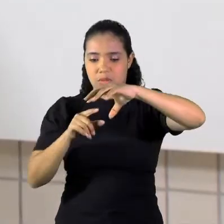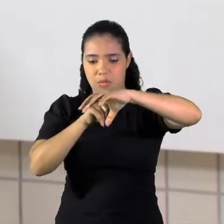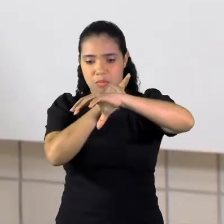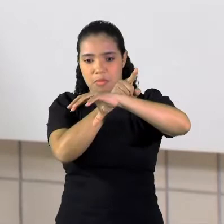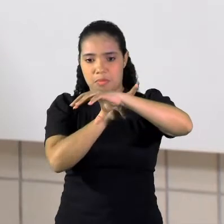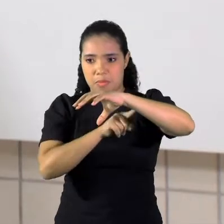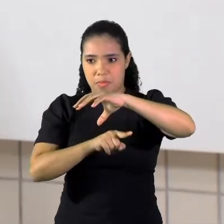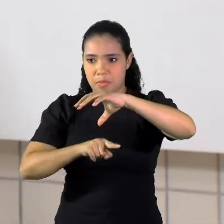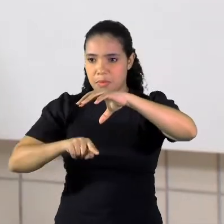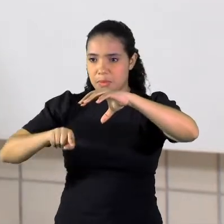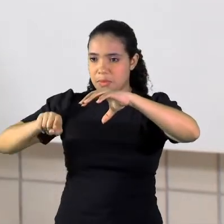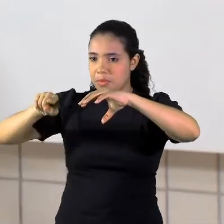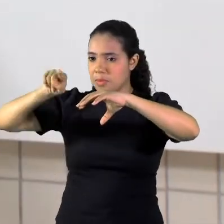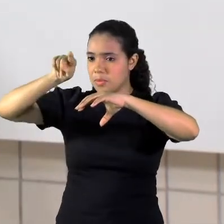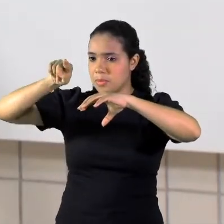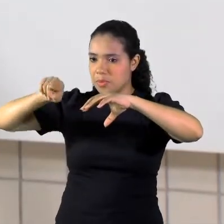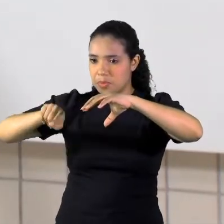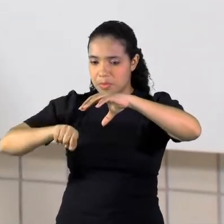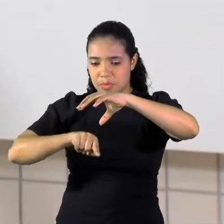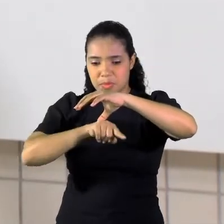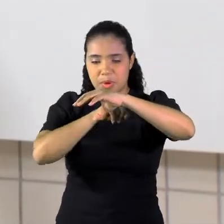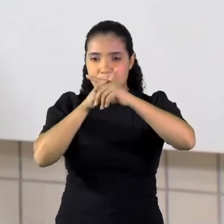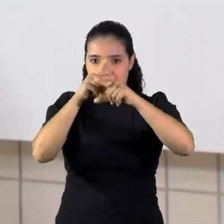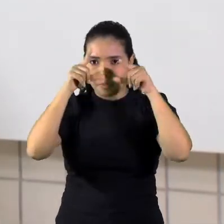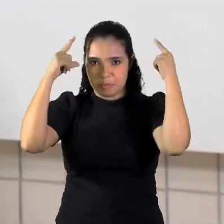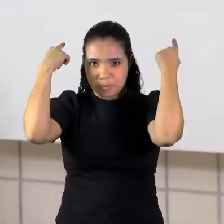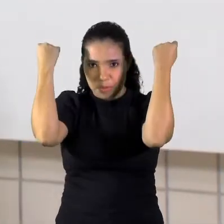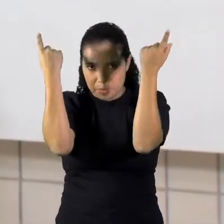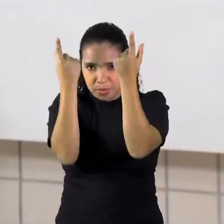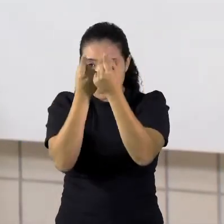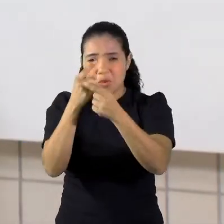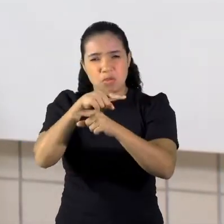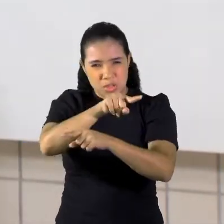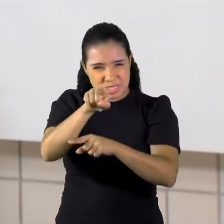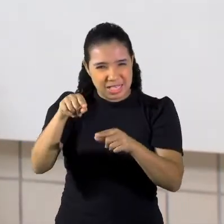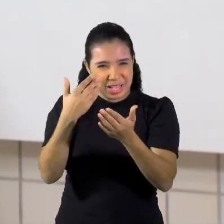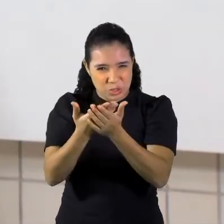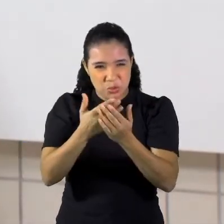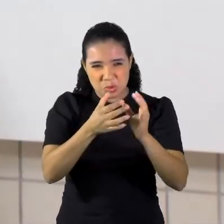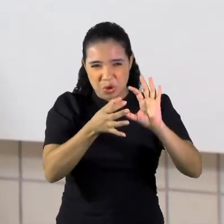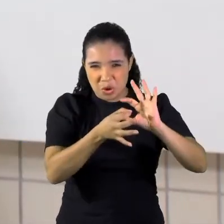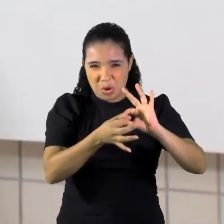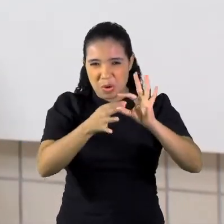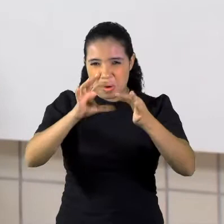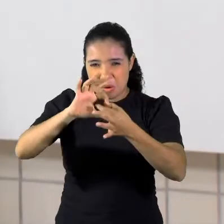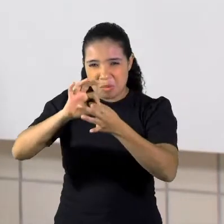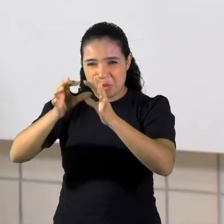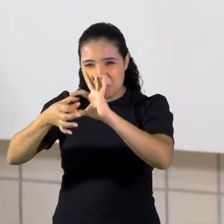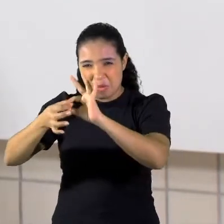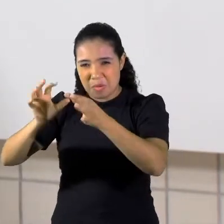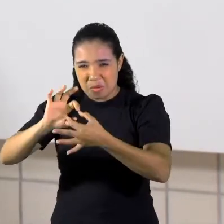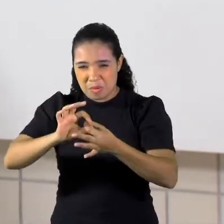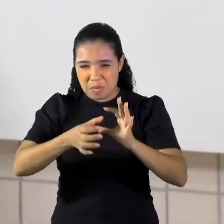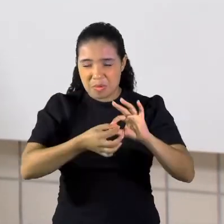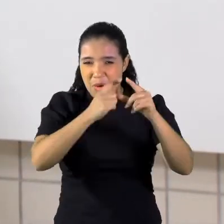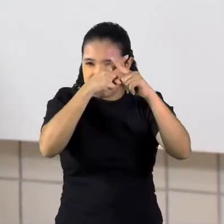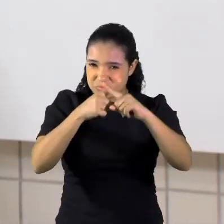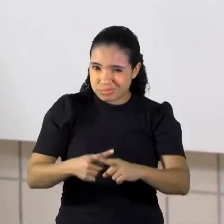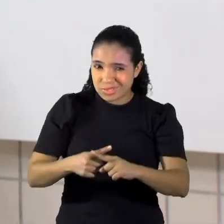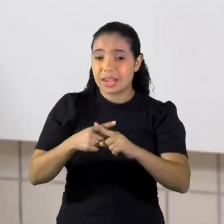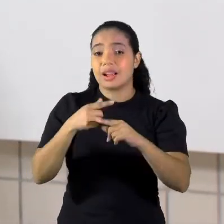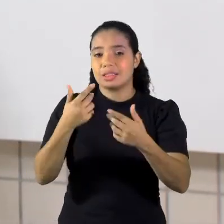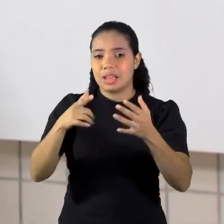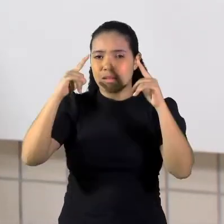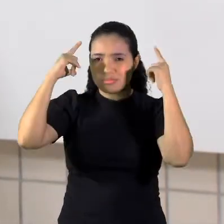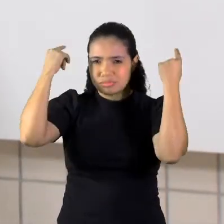no 6º ano e estudou sobre as Olimpíadas, por exemplo, você deve lembrar que as folhas de louro, elas eram